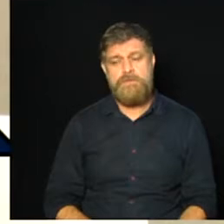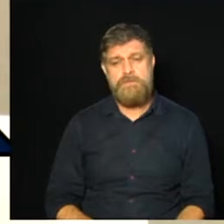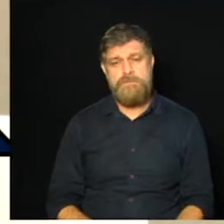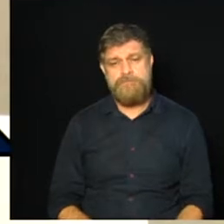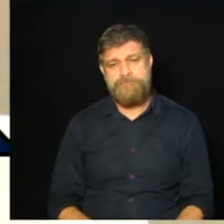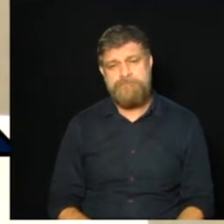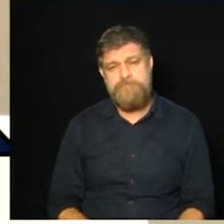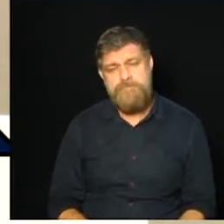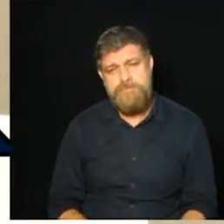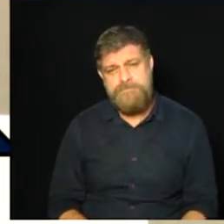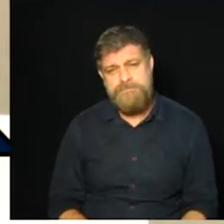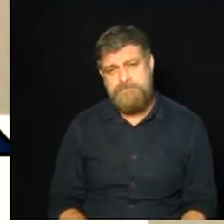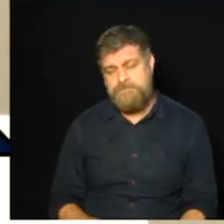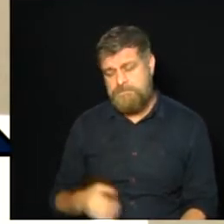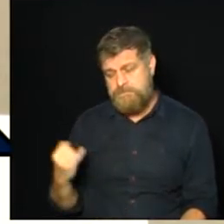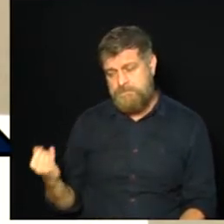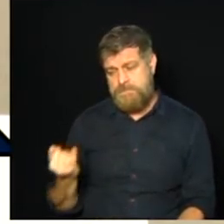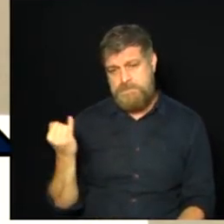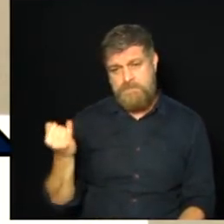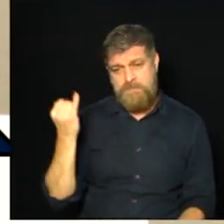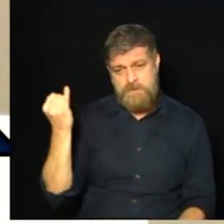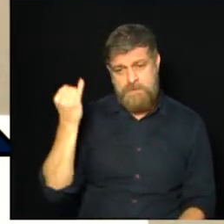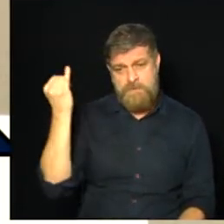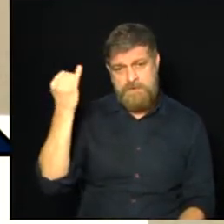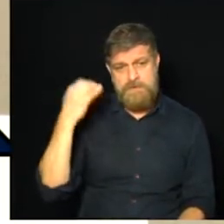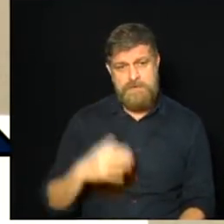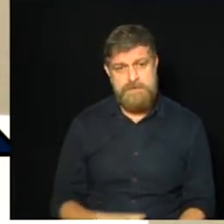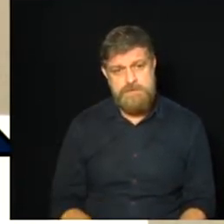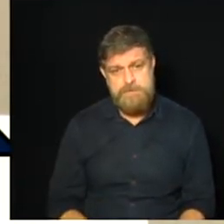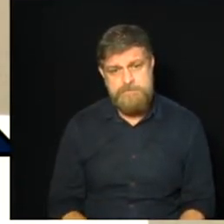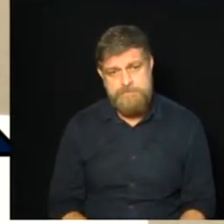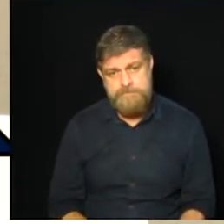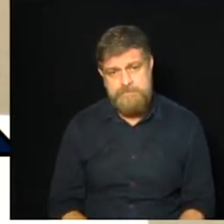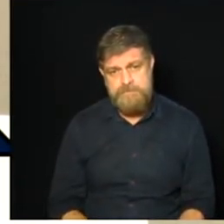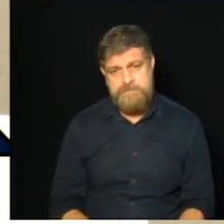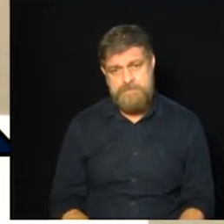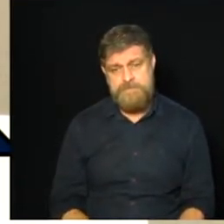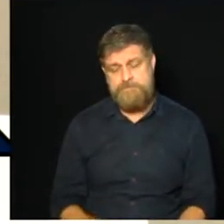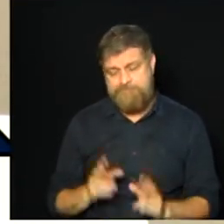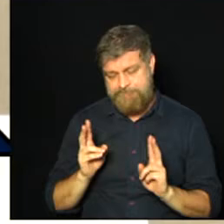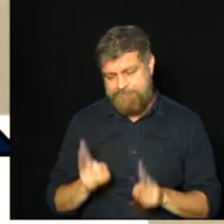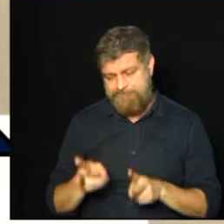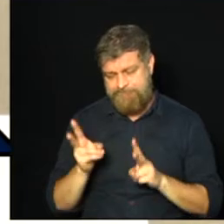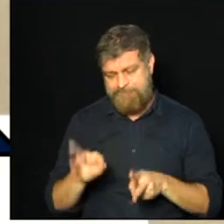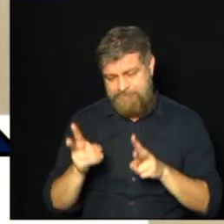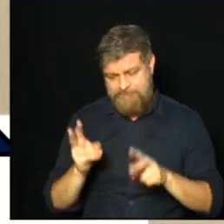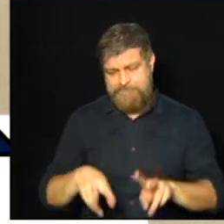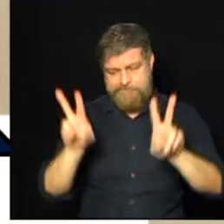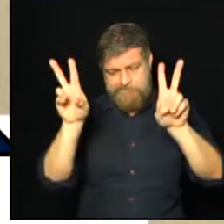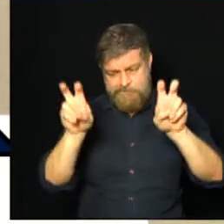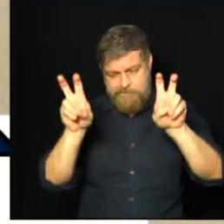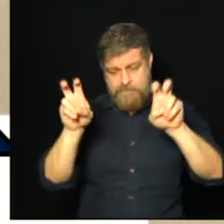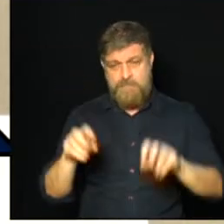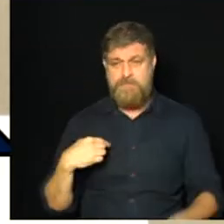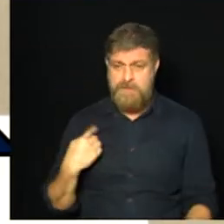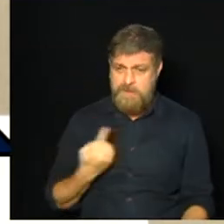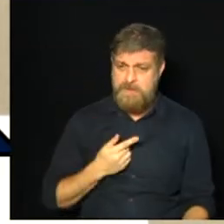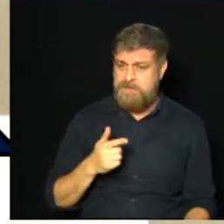uma pauta extremamente importante para a cidade e é uma pauta que é recorrente, né, doutor? A gente